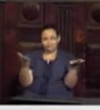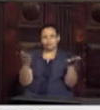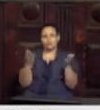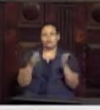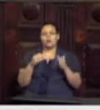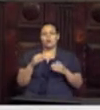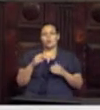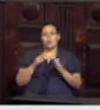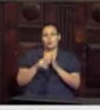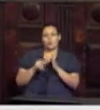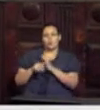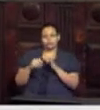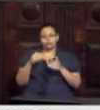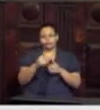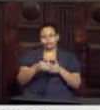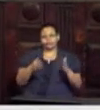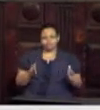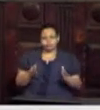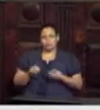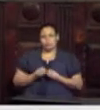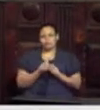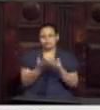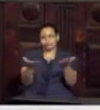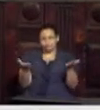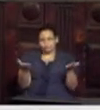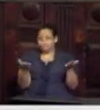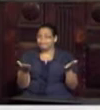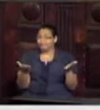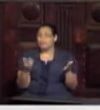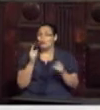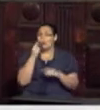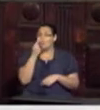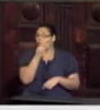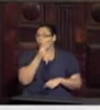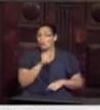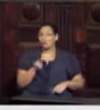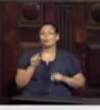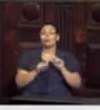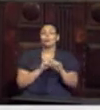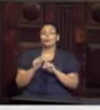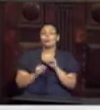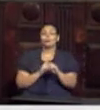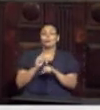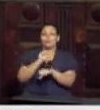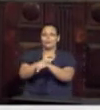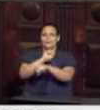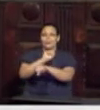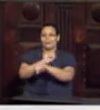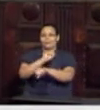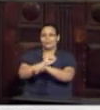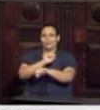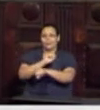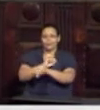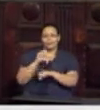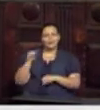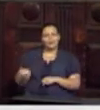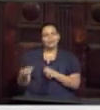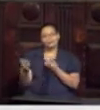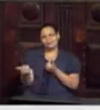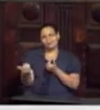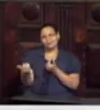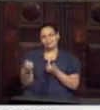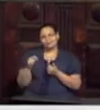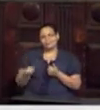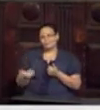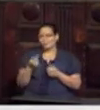dessa carga. E o que a gente tem que olhar? É que o que espera esse adolescente